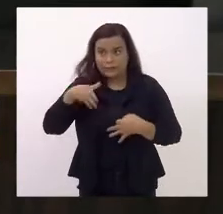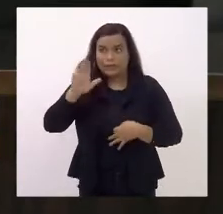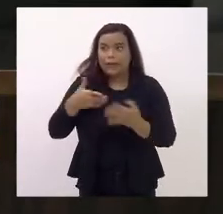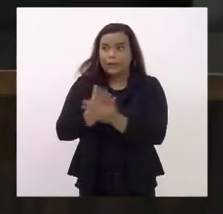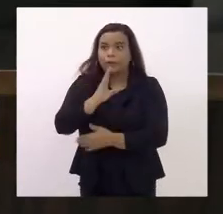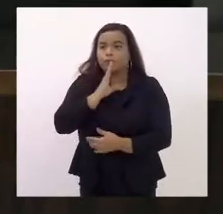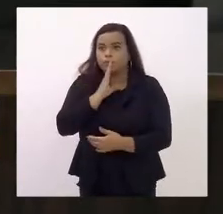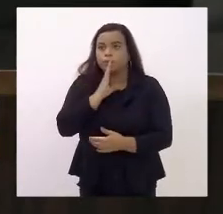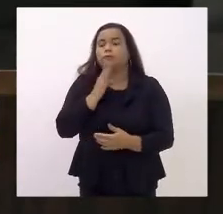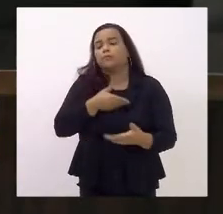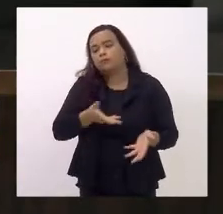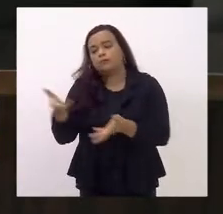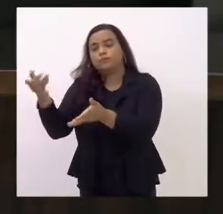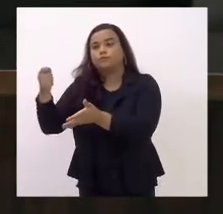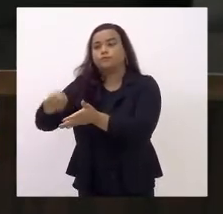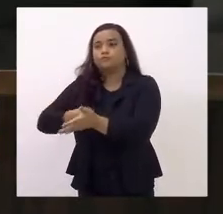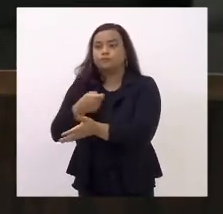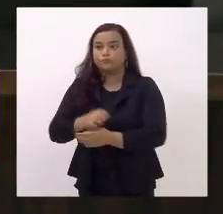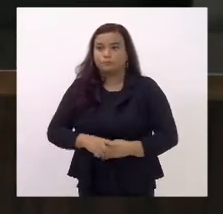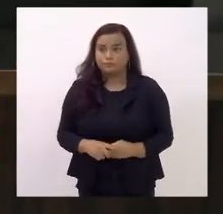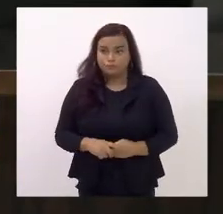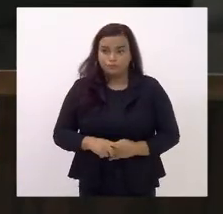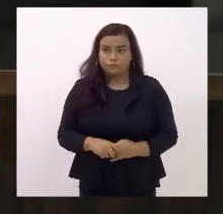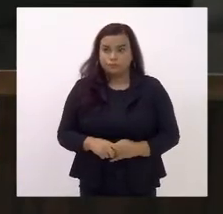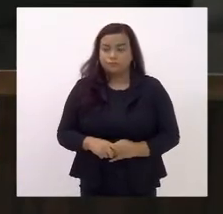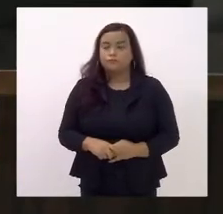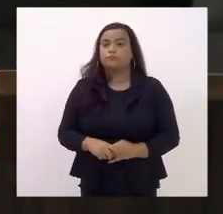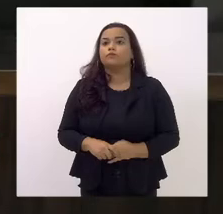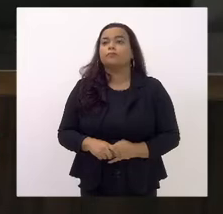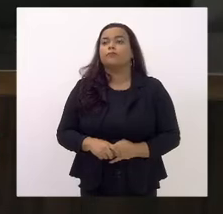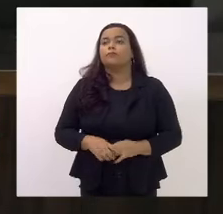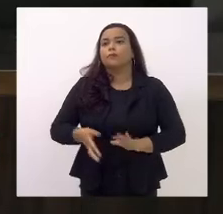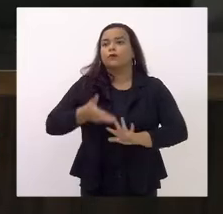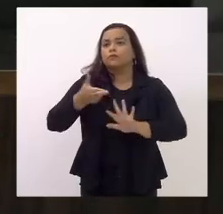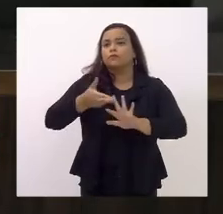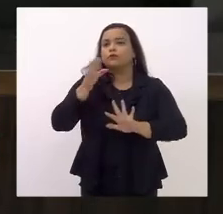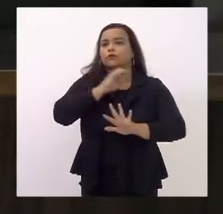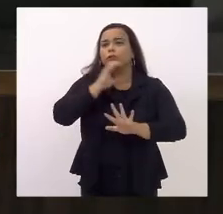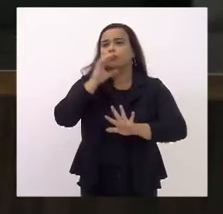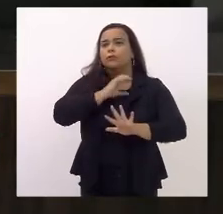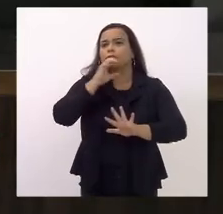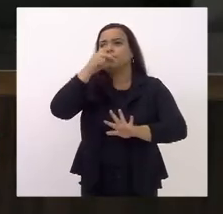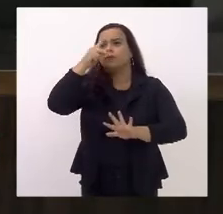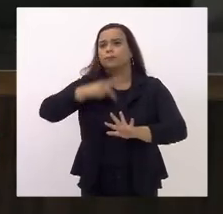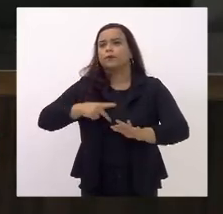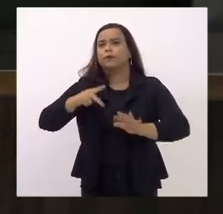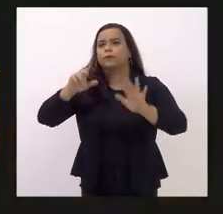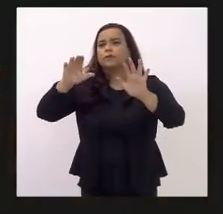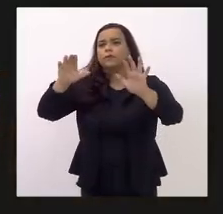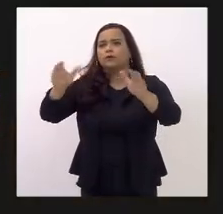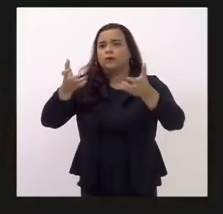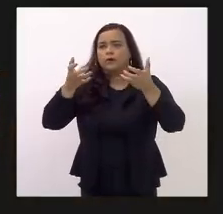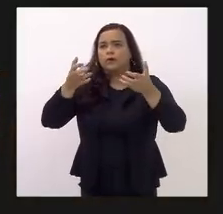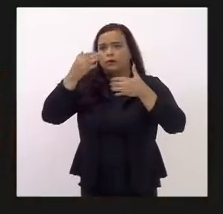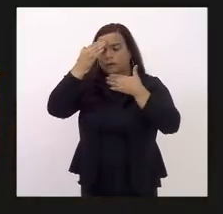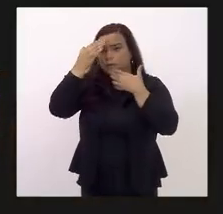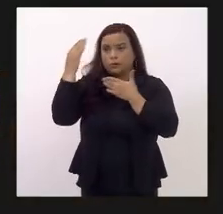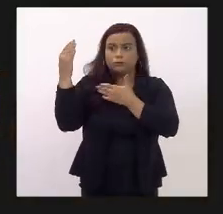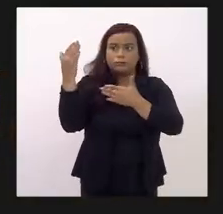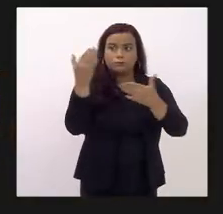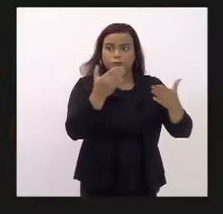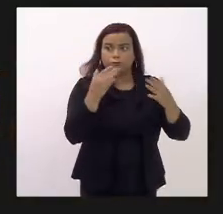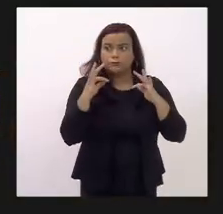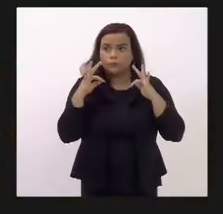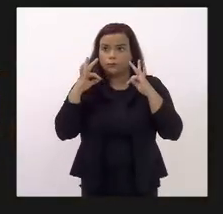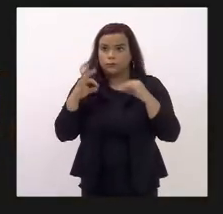como estão, aprovado, vai autógrafo. Em regime de urgência. Só queria agradecer aos nossos padres, tá?